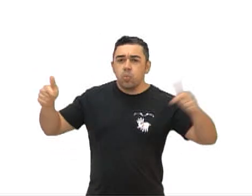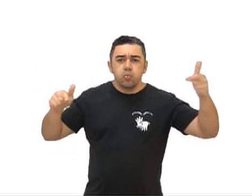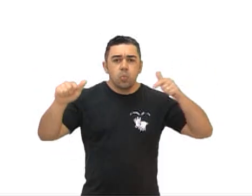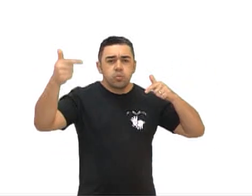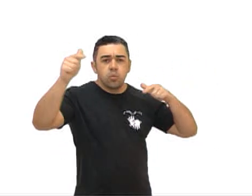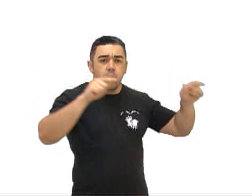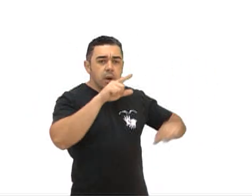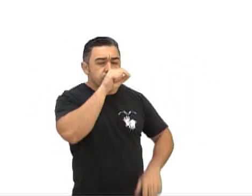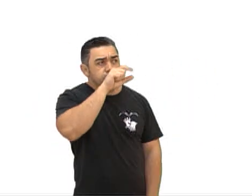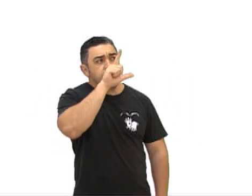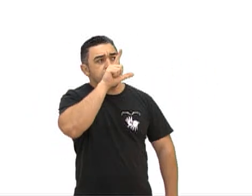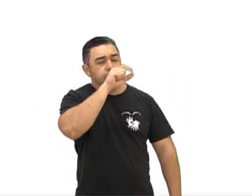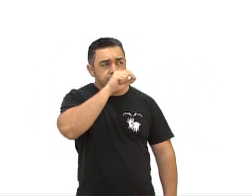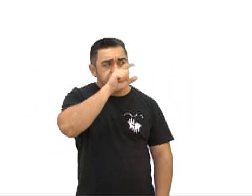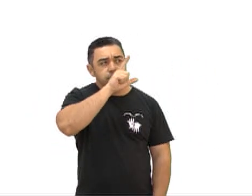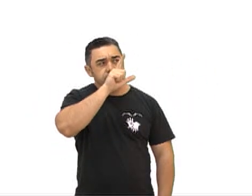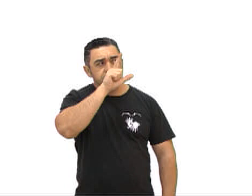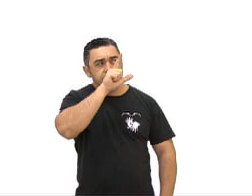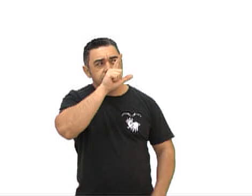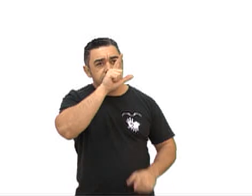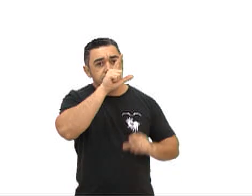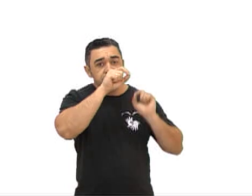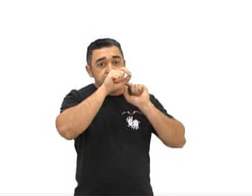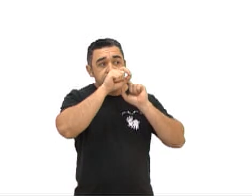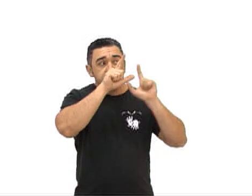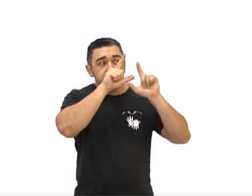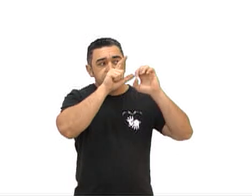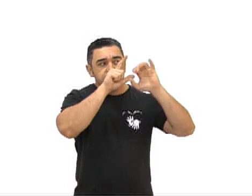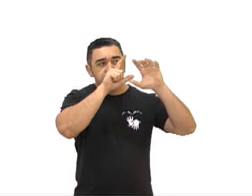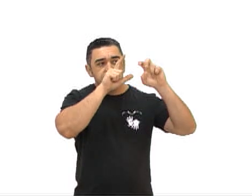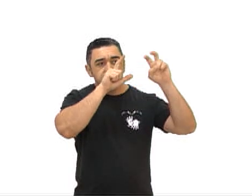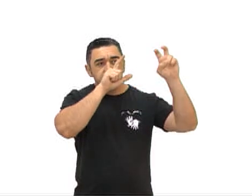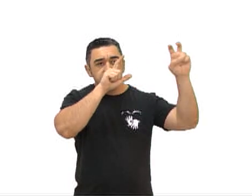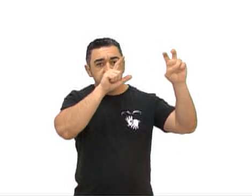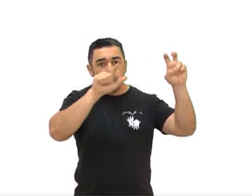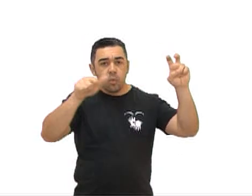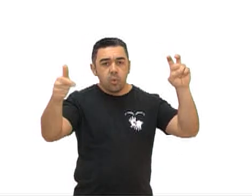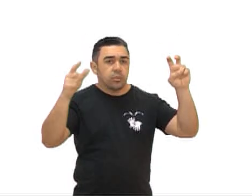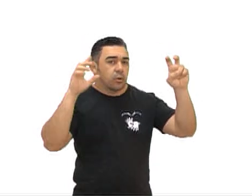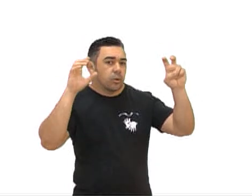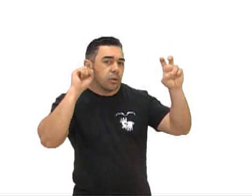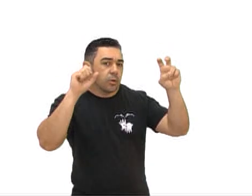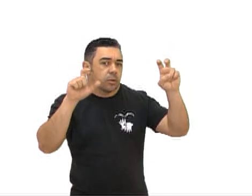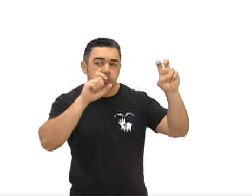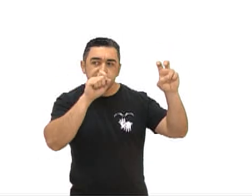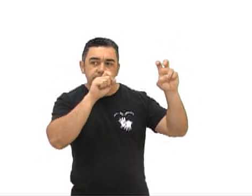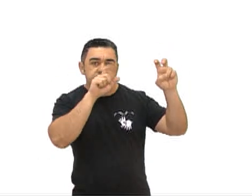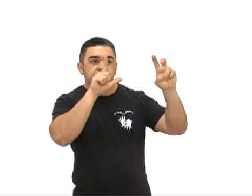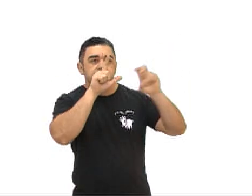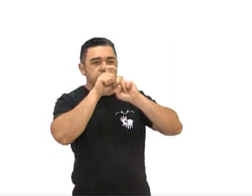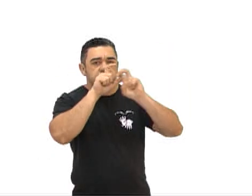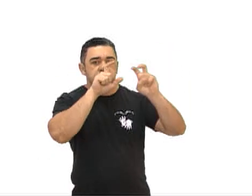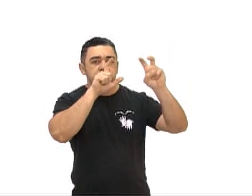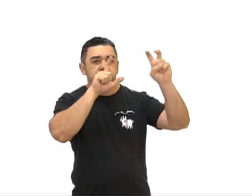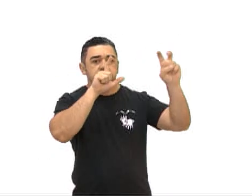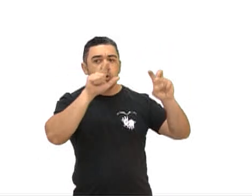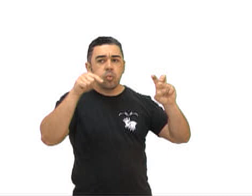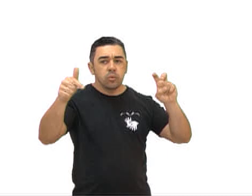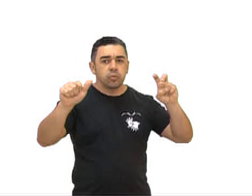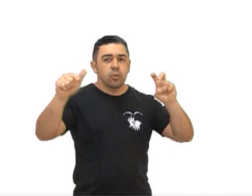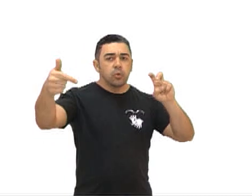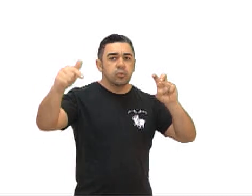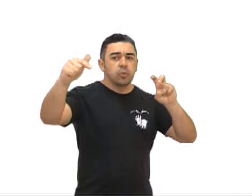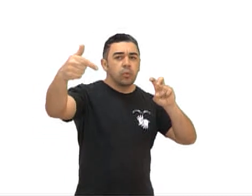de um que apanhe esse grito que ele e o lance a outro, de um outro galo que apanhe o grito que um